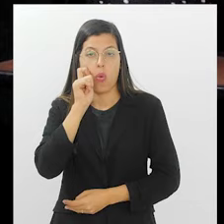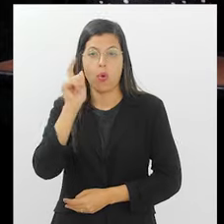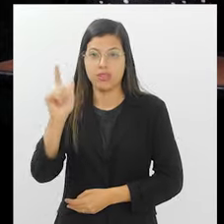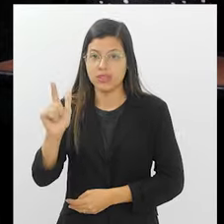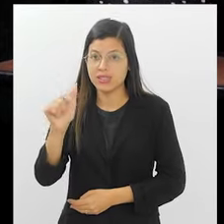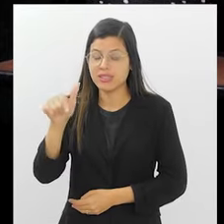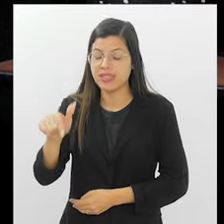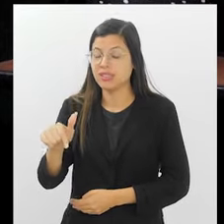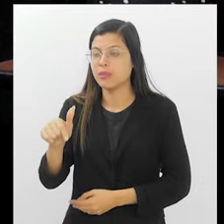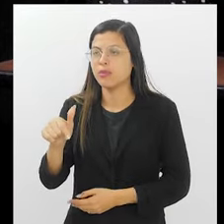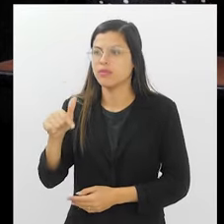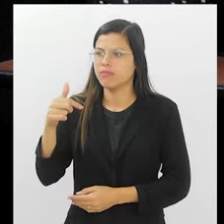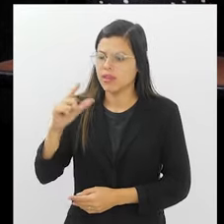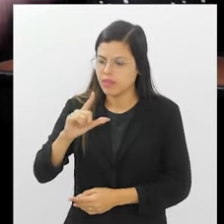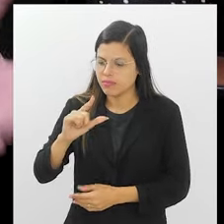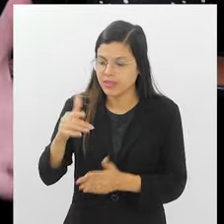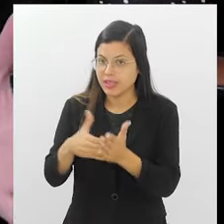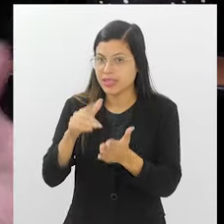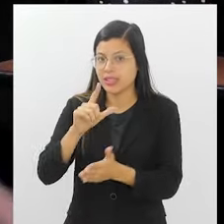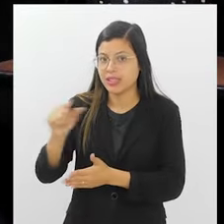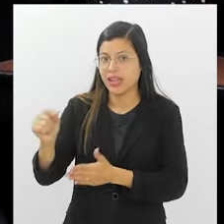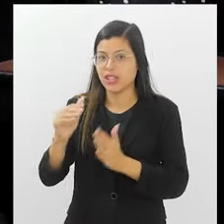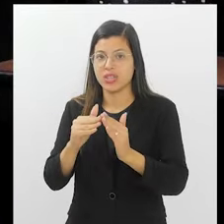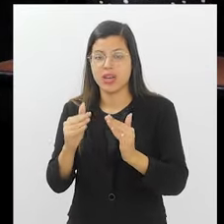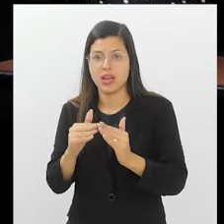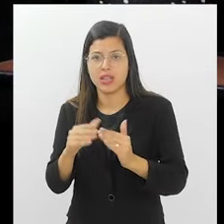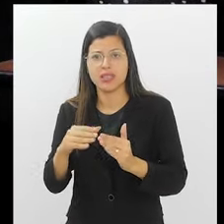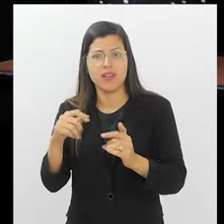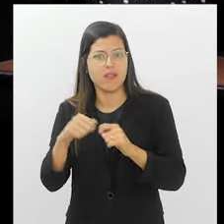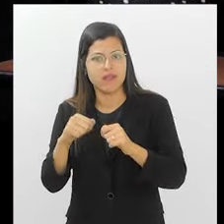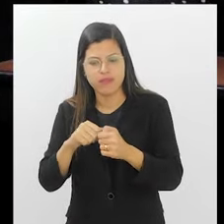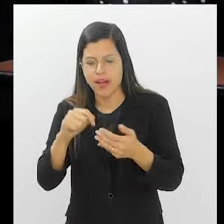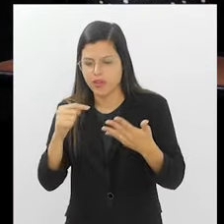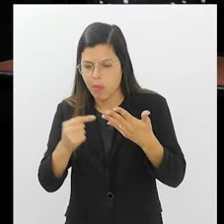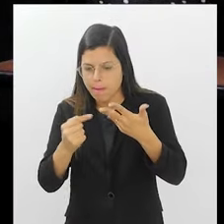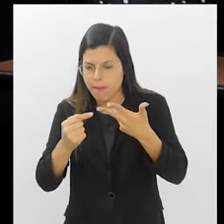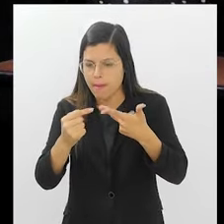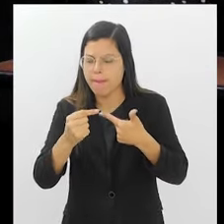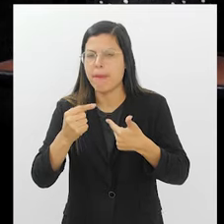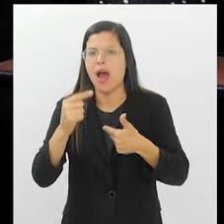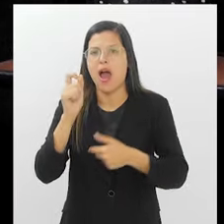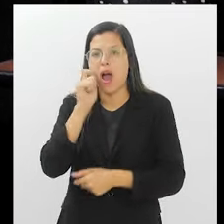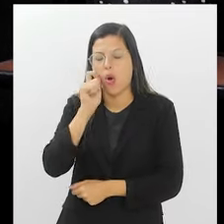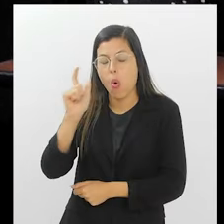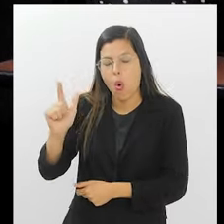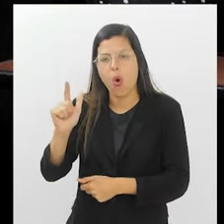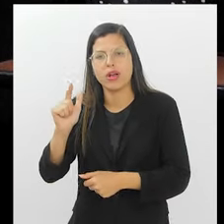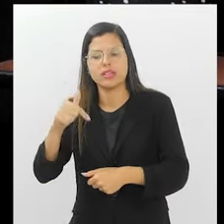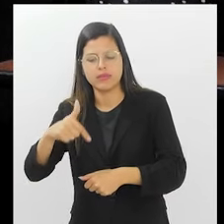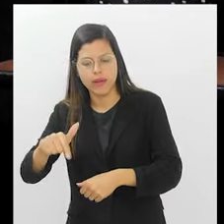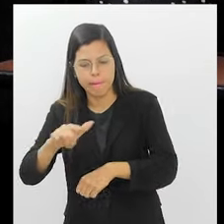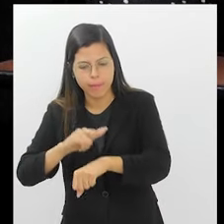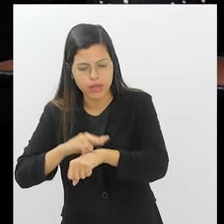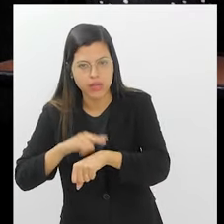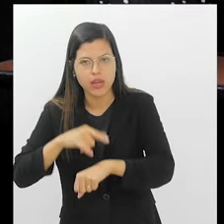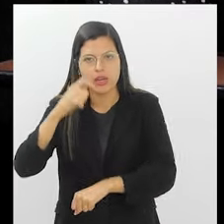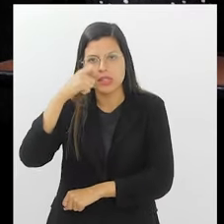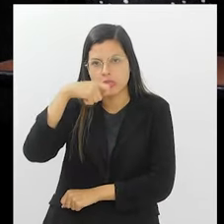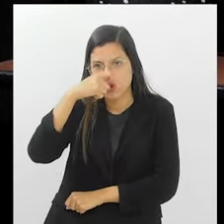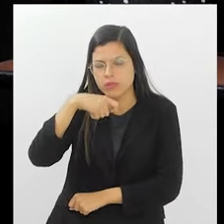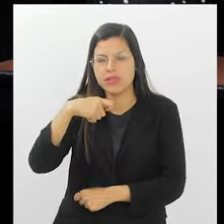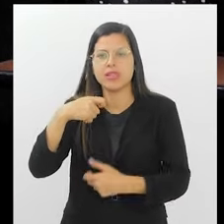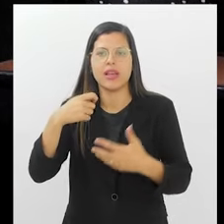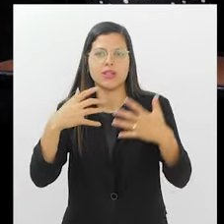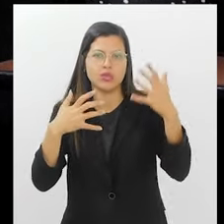a quantidade de coisas que você fez é muito grande, né? Então, você acorda, tá? Vai ao banheiro, escova seus